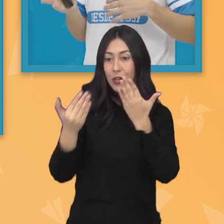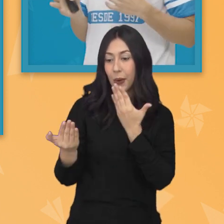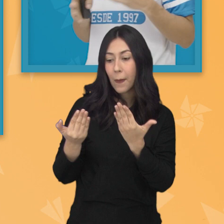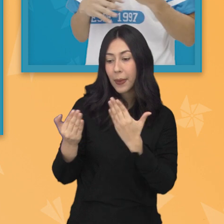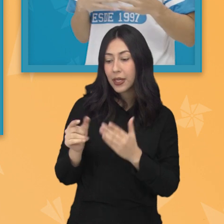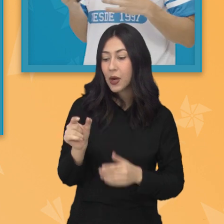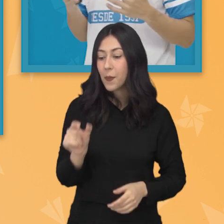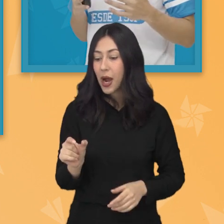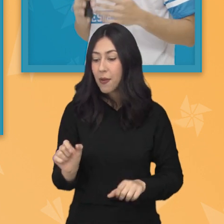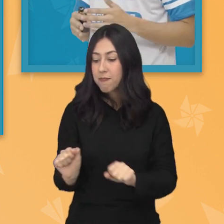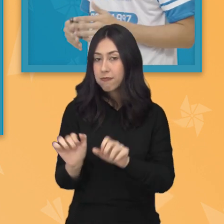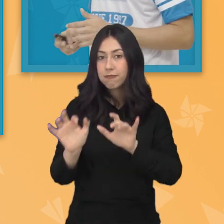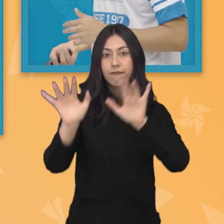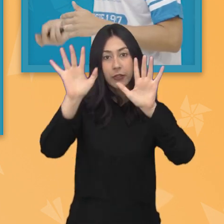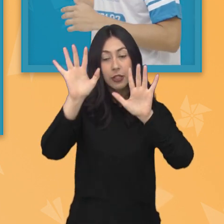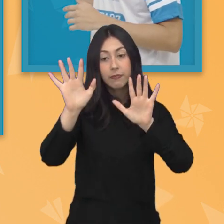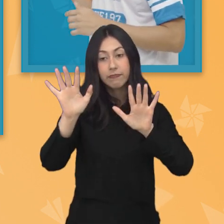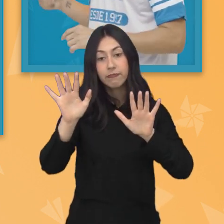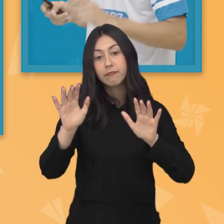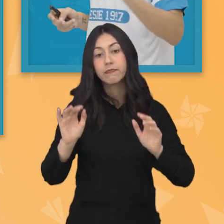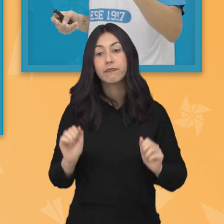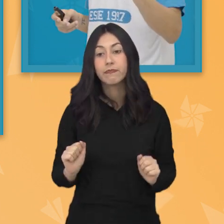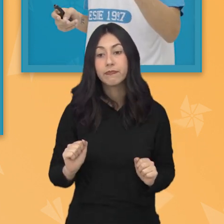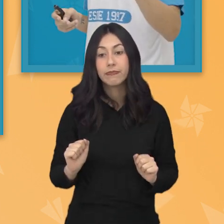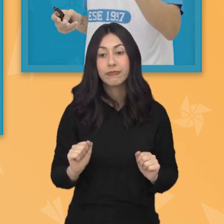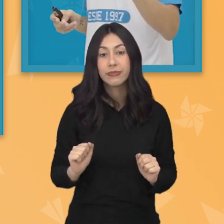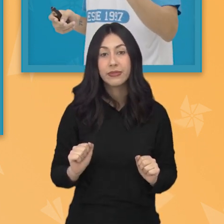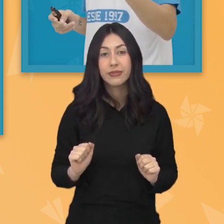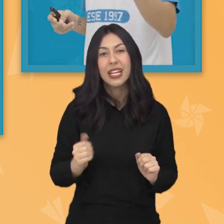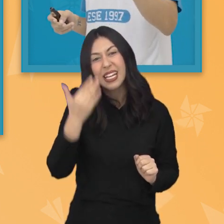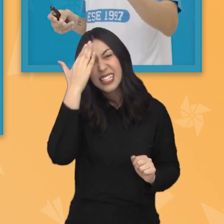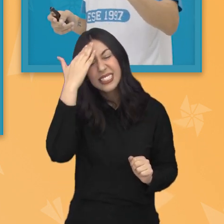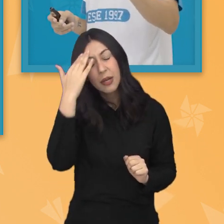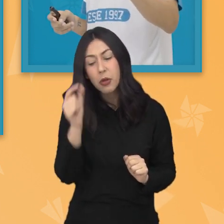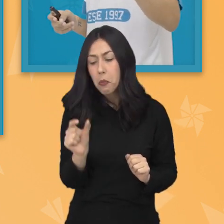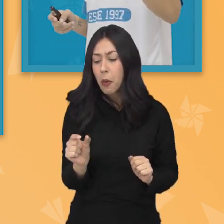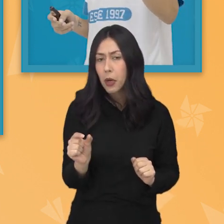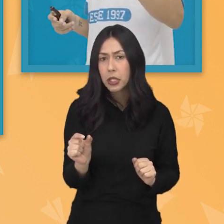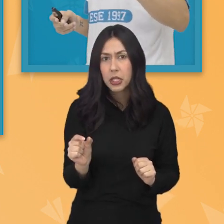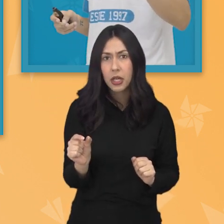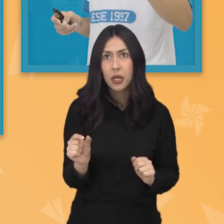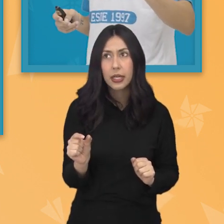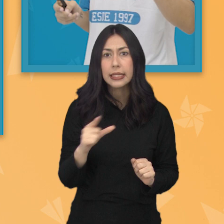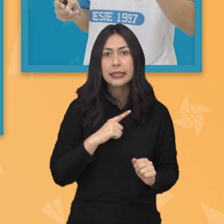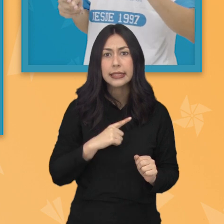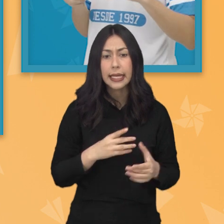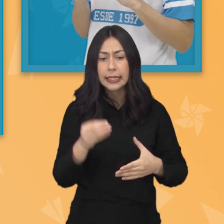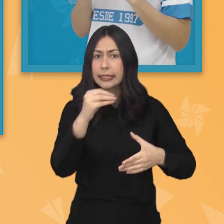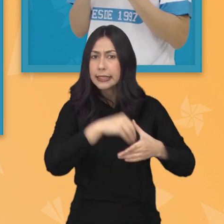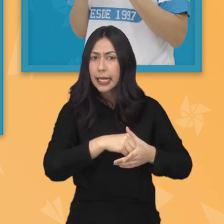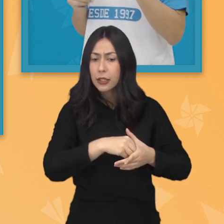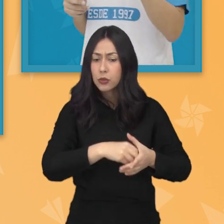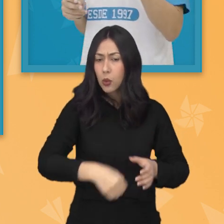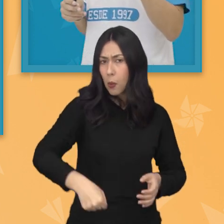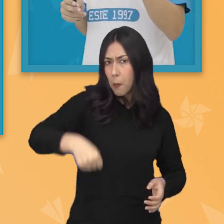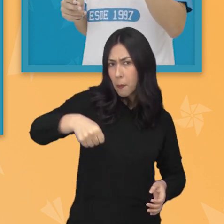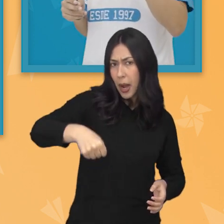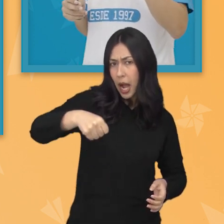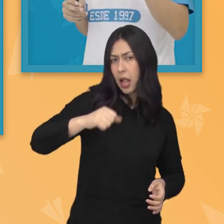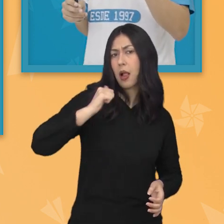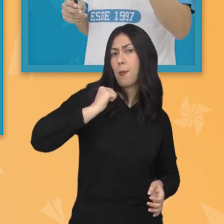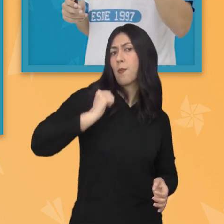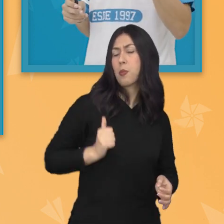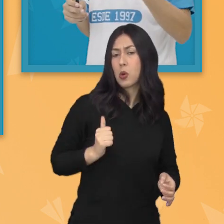fenômeno de sublimação ou ressublimação. Ela é aquela bolinha que vocês geralmente veem dentro de malas, bolsas e tudo mais, que vem num